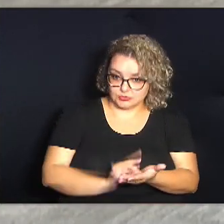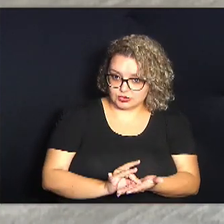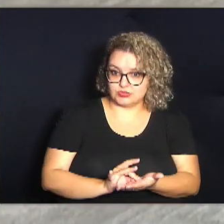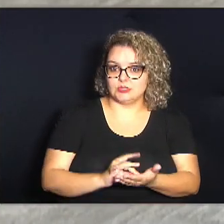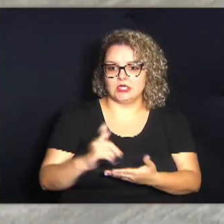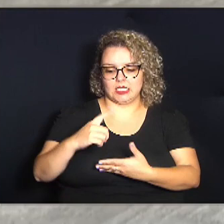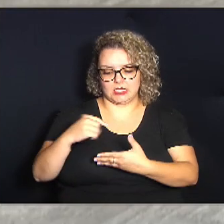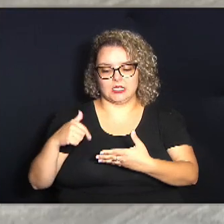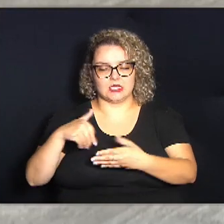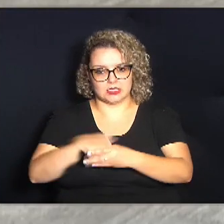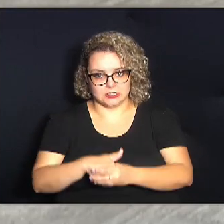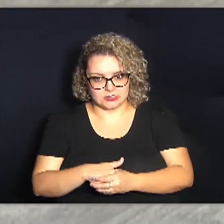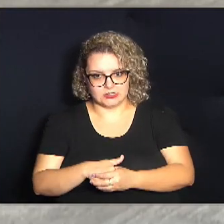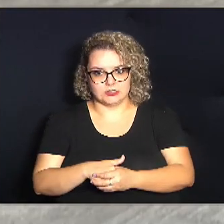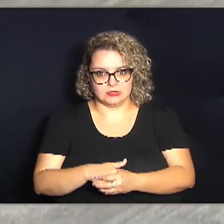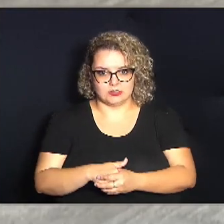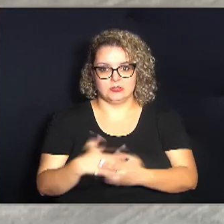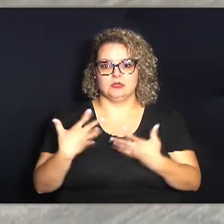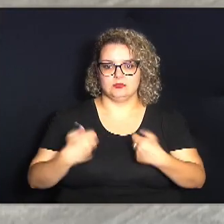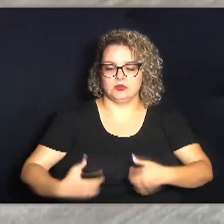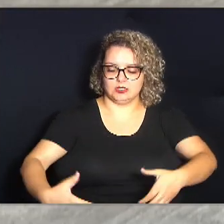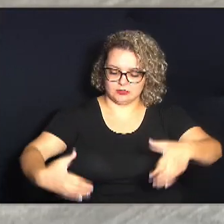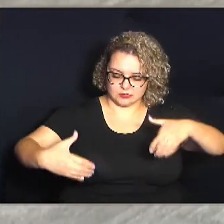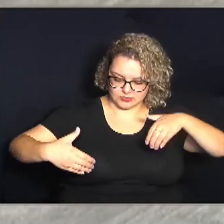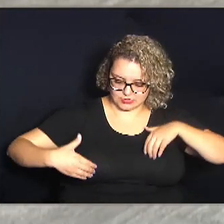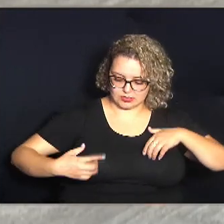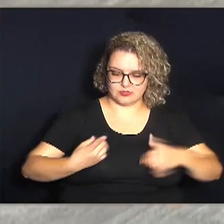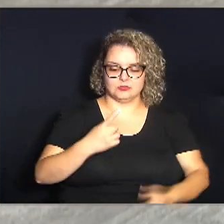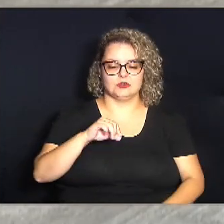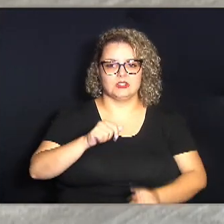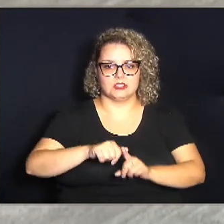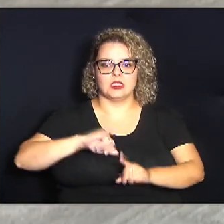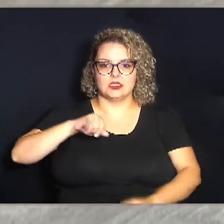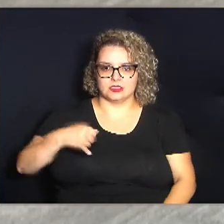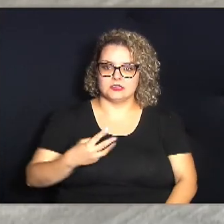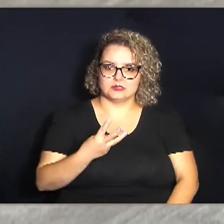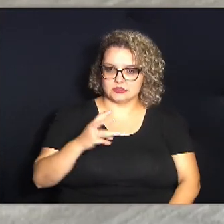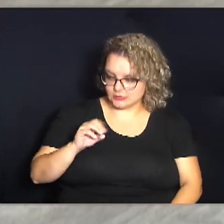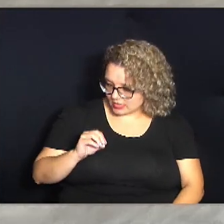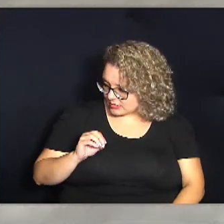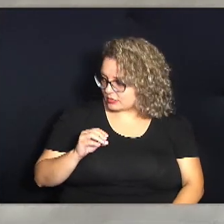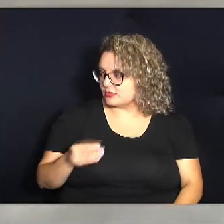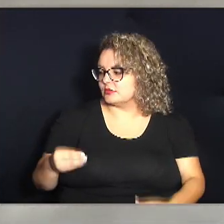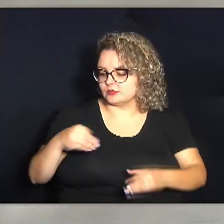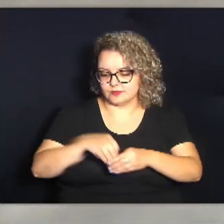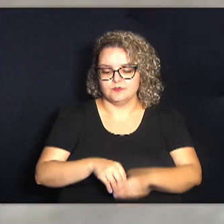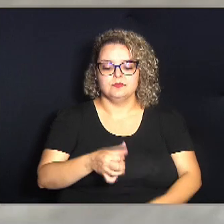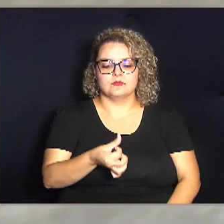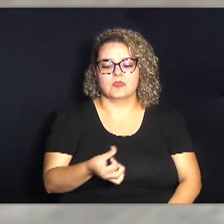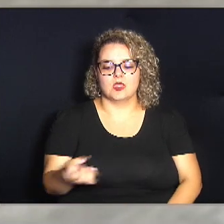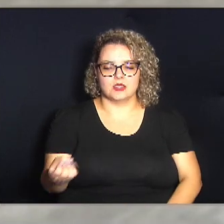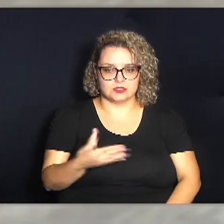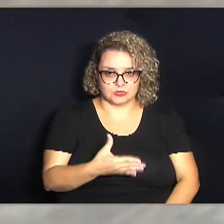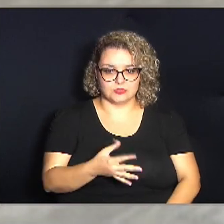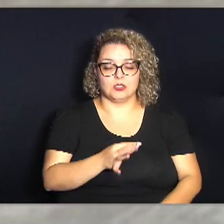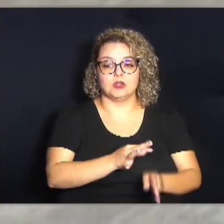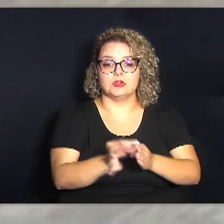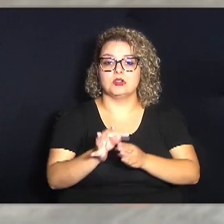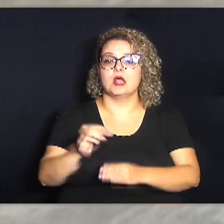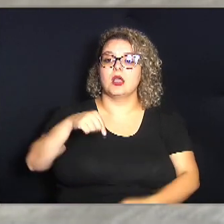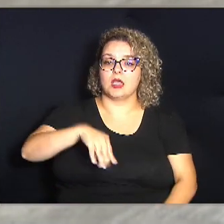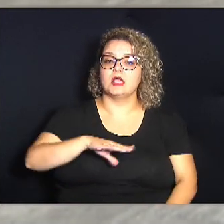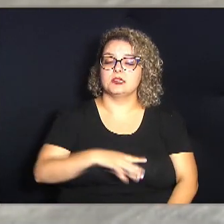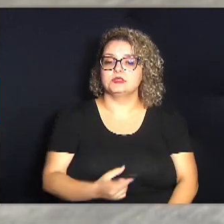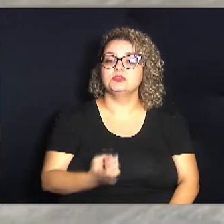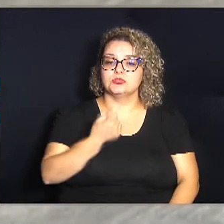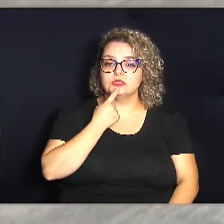eleitos que tomarão posse no dia 10 de janeiro. Serão 30 que comporão os 6 novos conselhos tutelares aqui de Campinas.